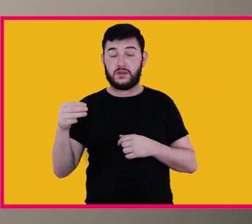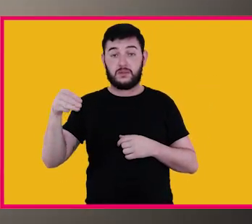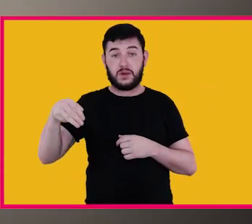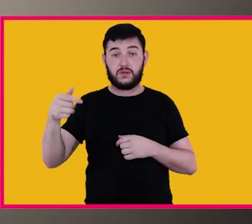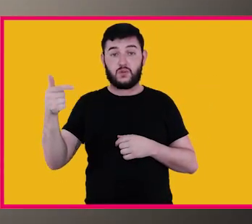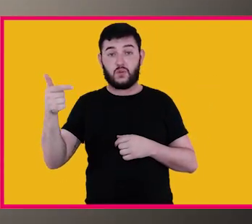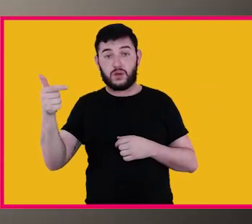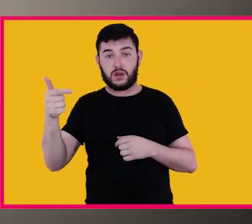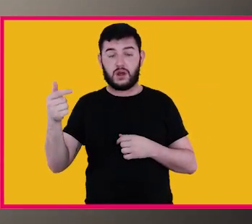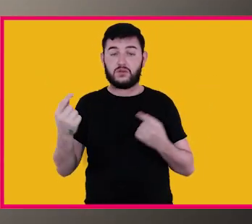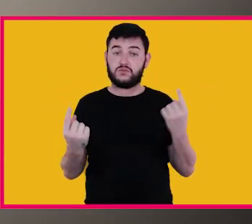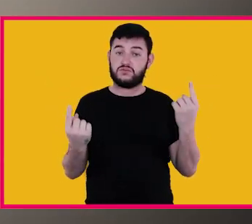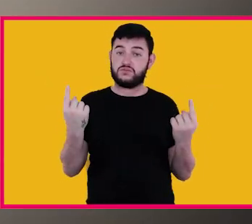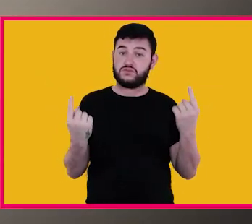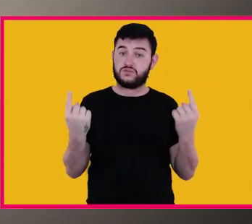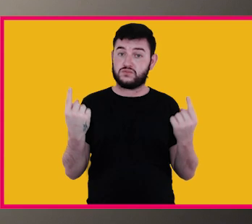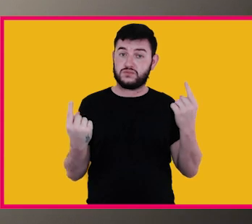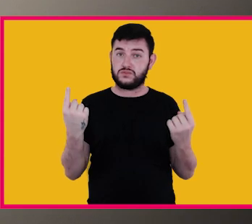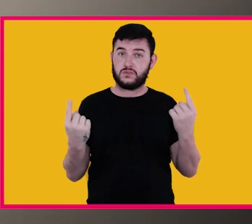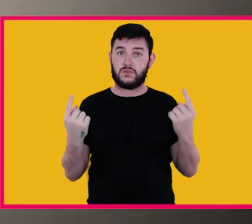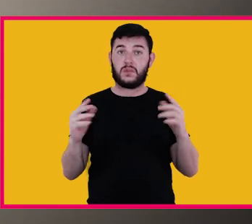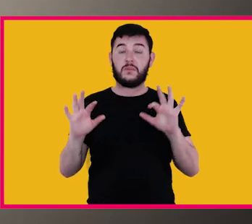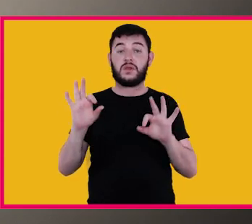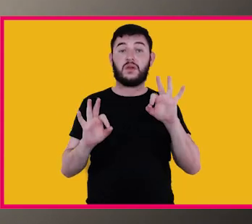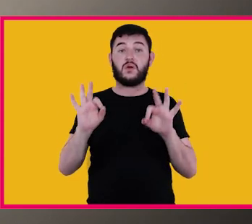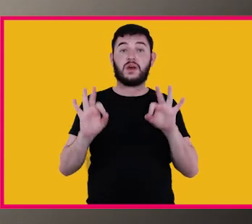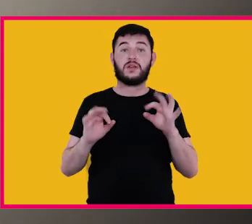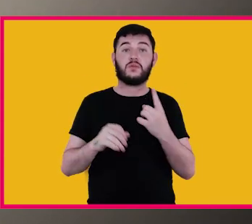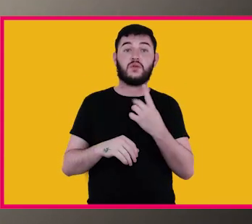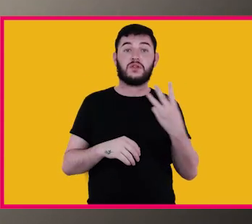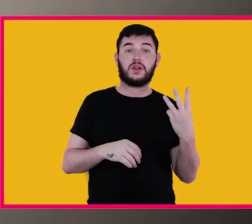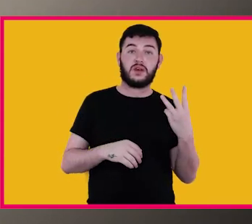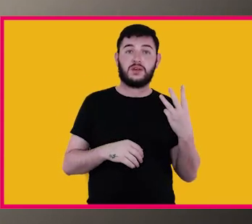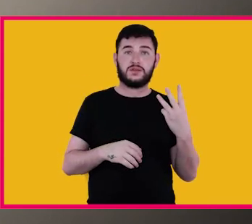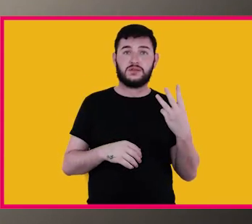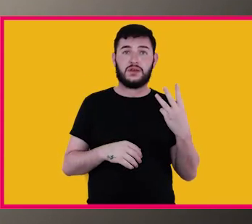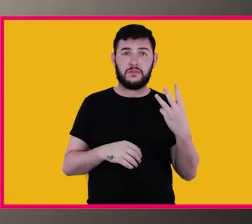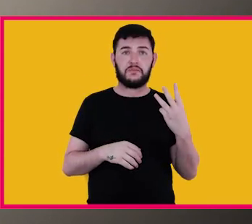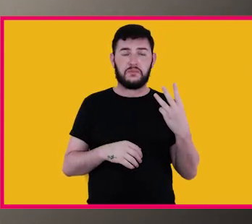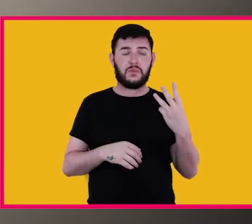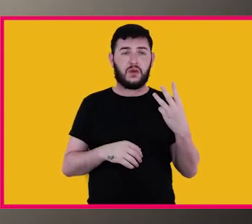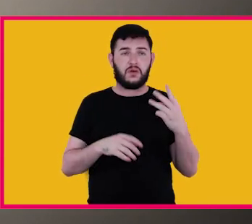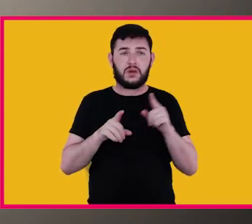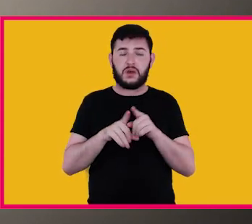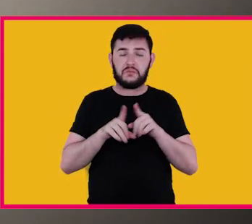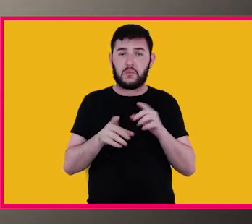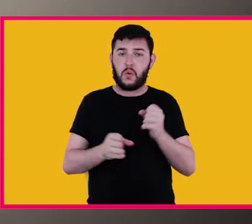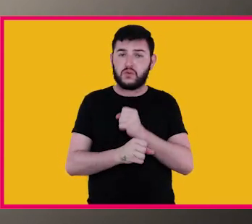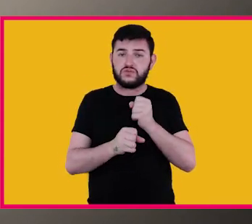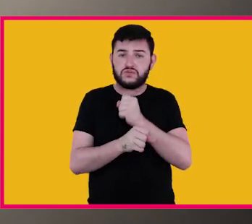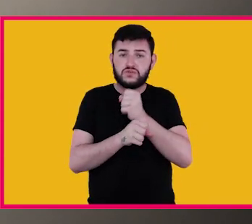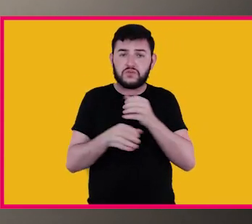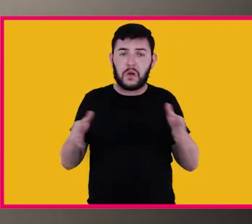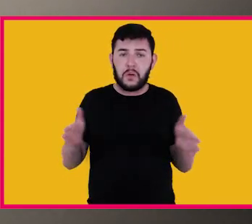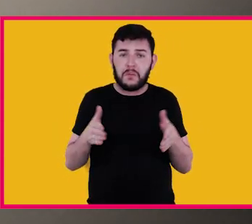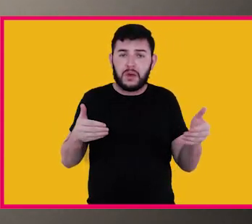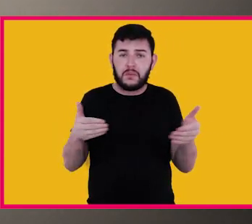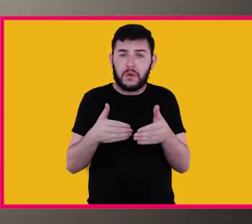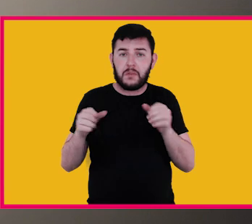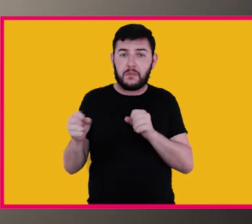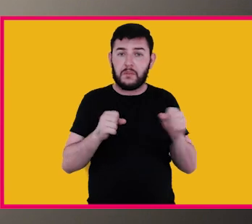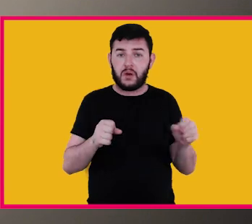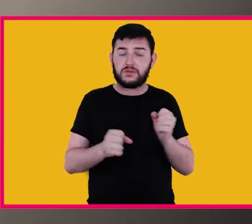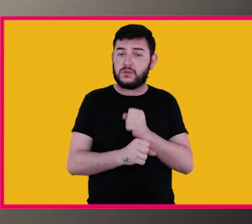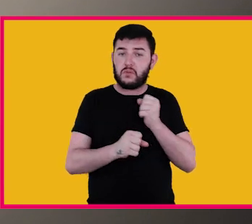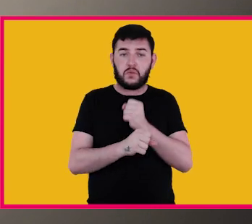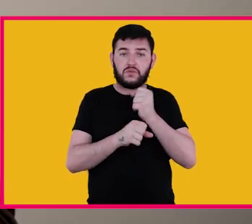quadrados. Mas esses arranjos são compostos por 13 pequenos módulos que podem ser pensados, ou seja, escolhidos e montados separadamente no